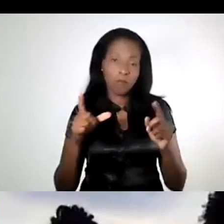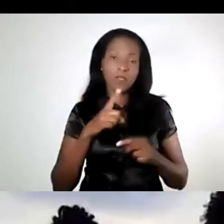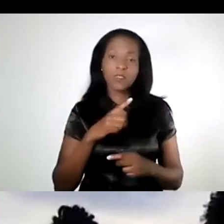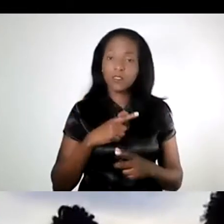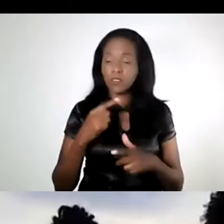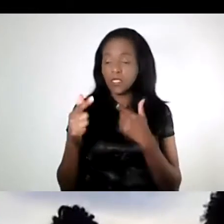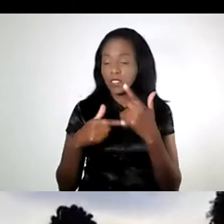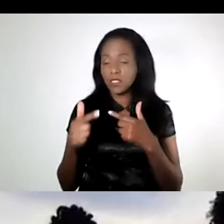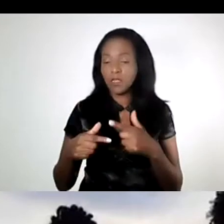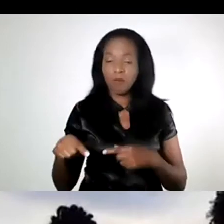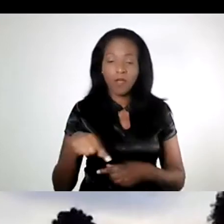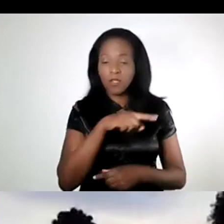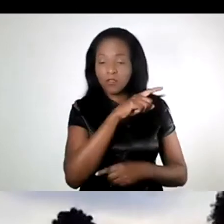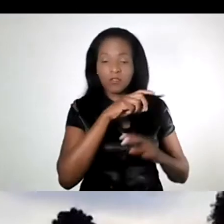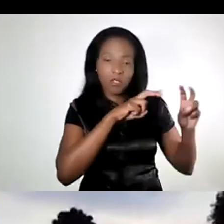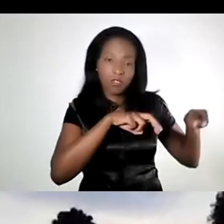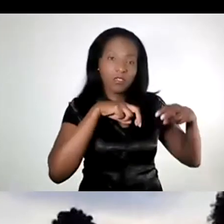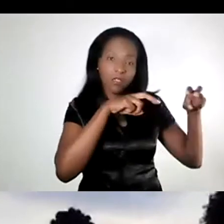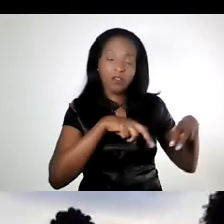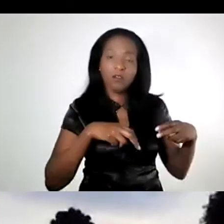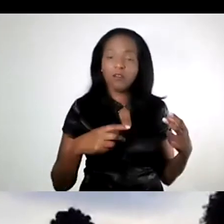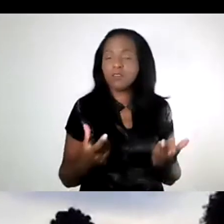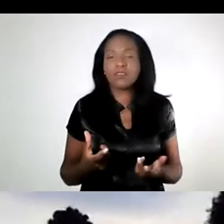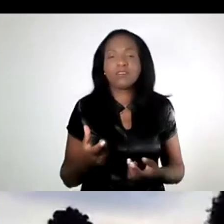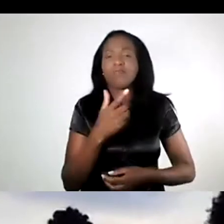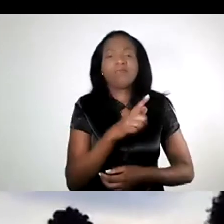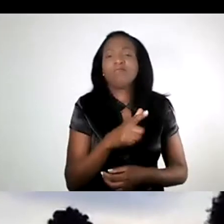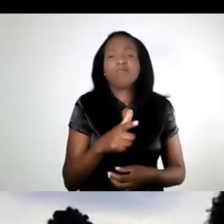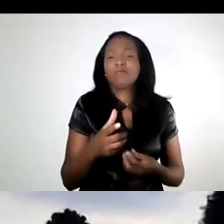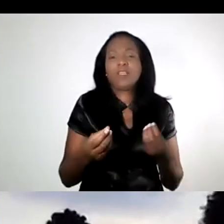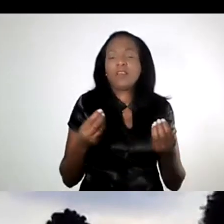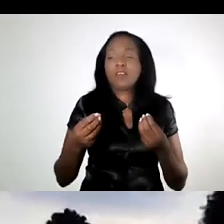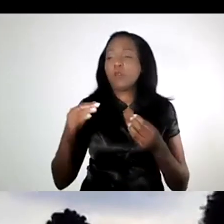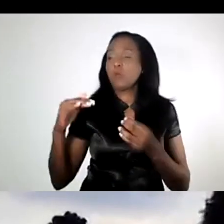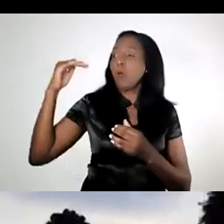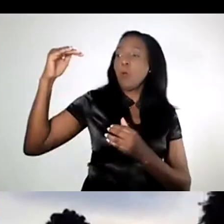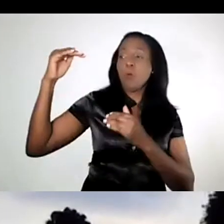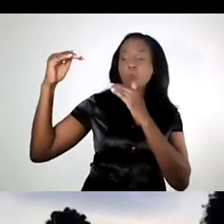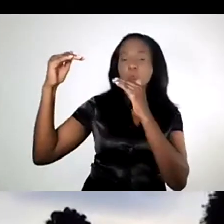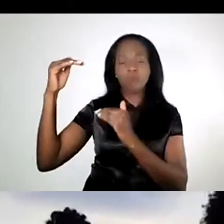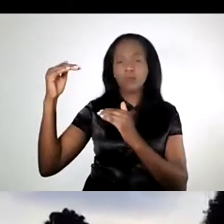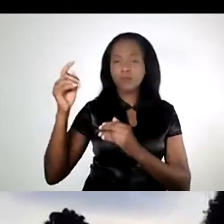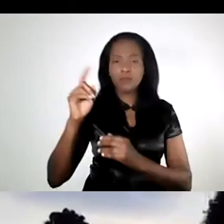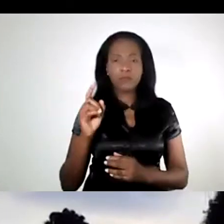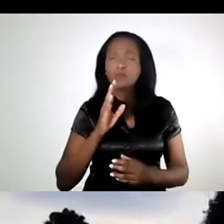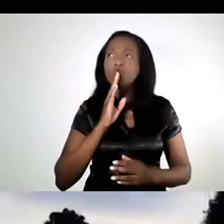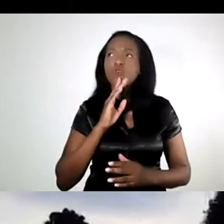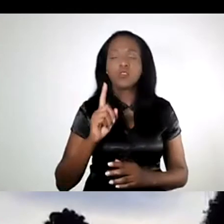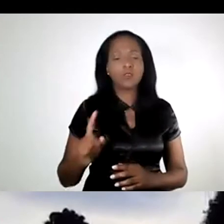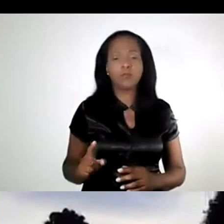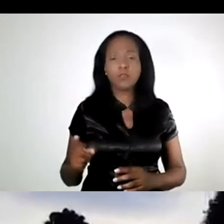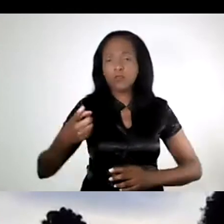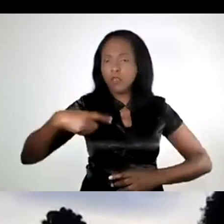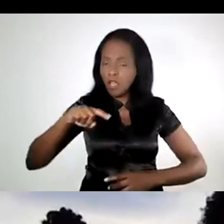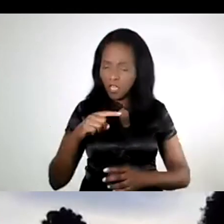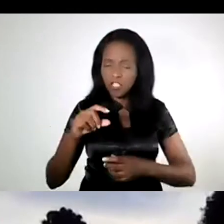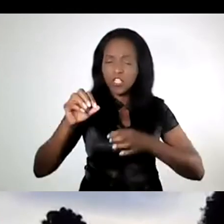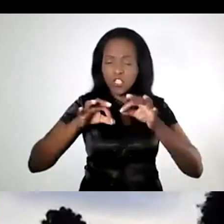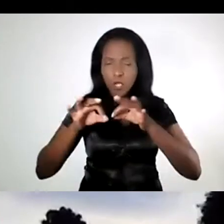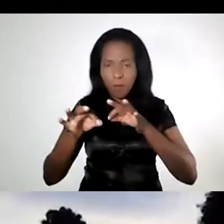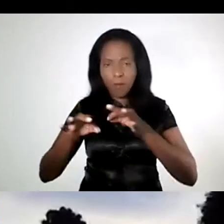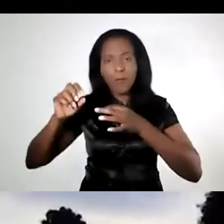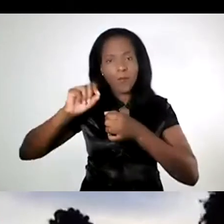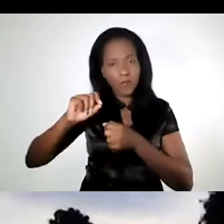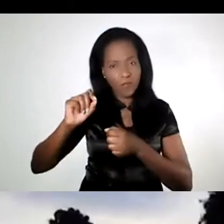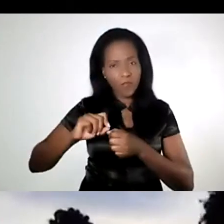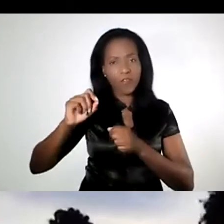roça. Então, assim, não tem essa hierarquia do conhecimento. Ao mesmo tempo que a gente elabora, né, teoricamente, as questões,